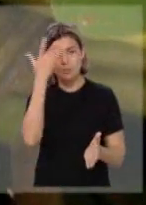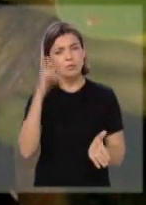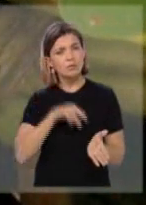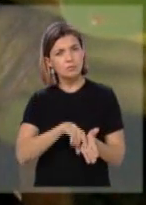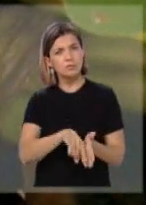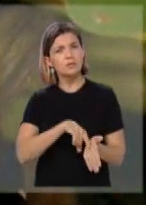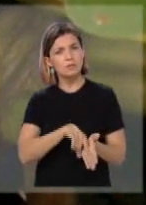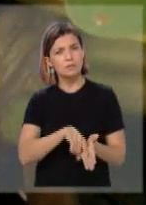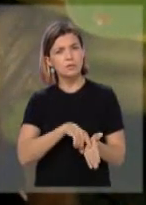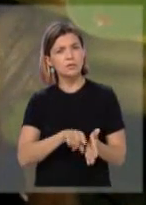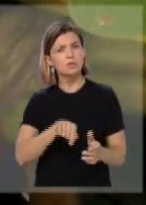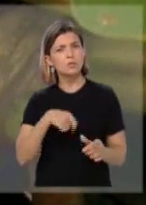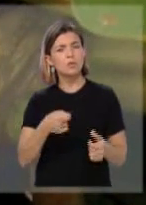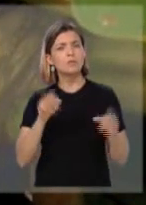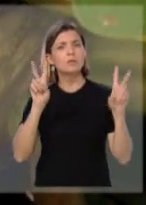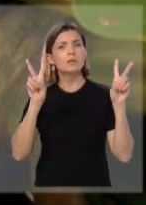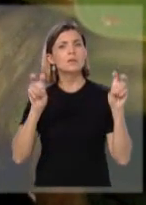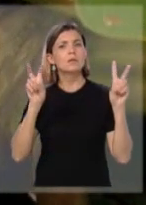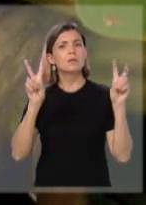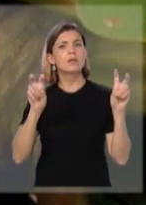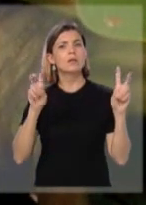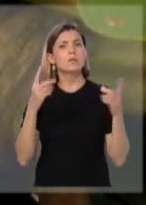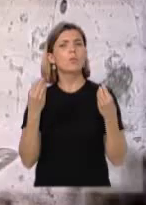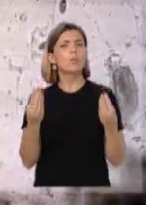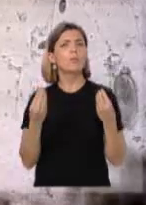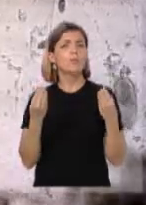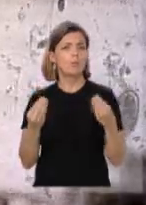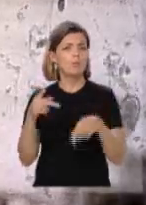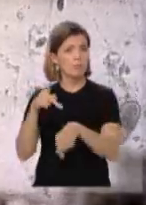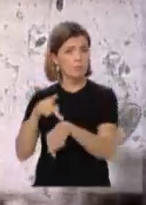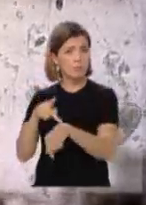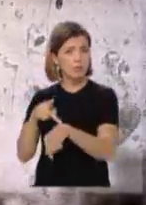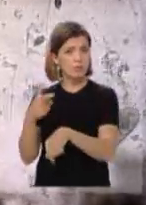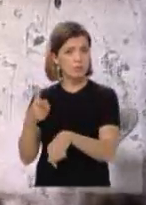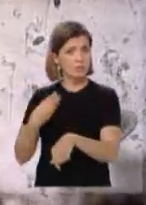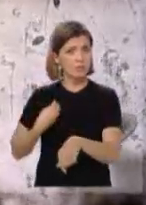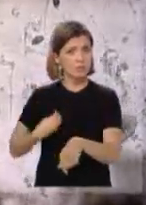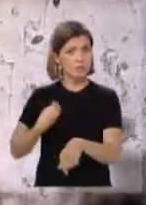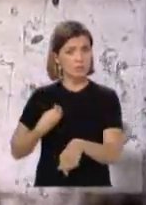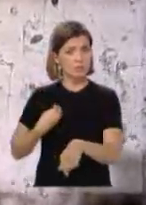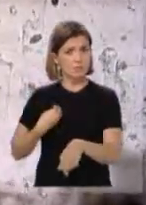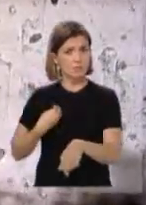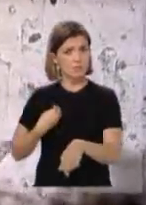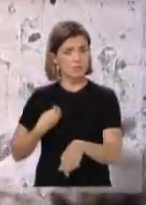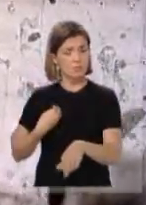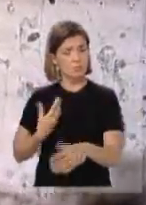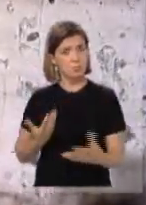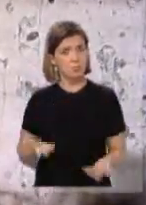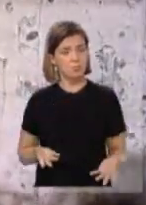Muitos cientistas já discutiram sobre esse tema e ainda hoje ele é muito polêmico.